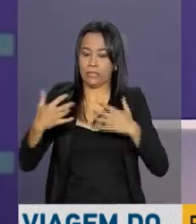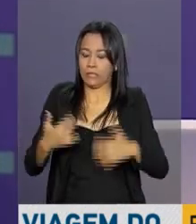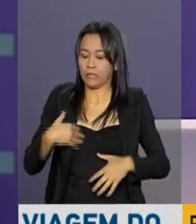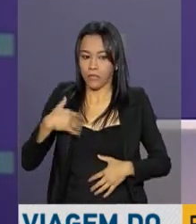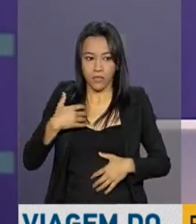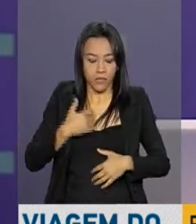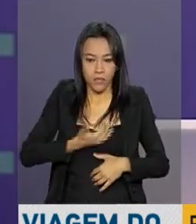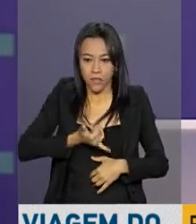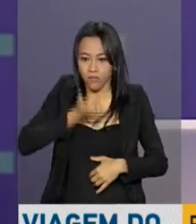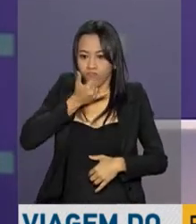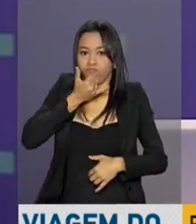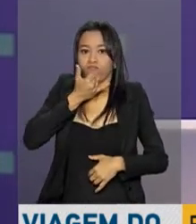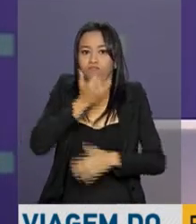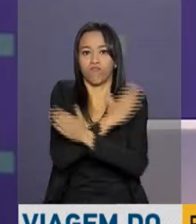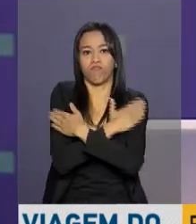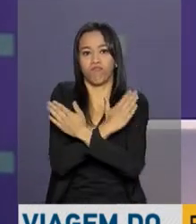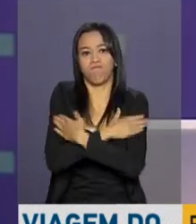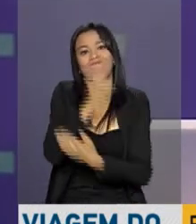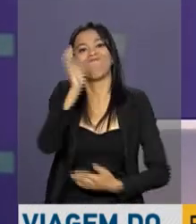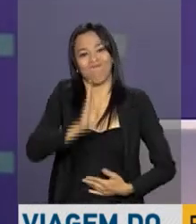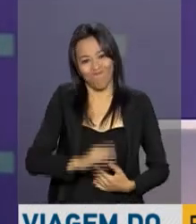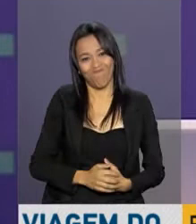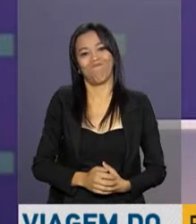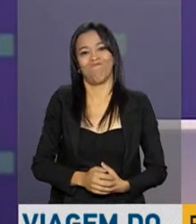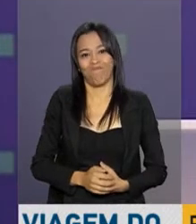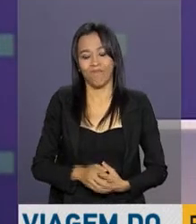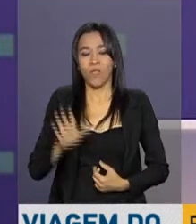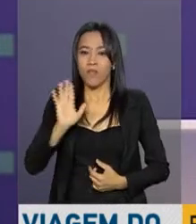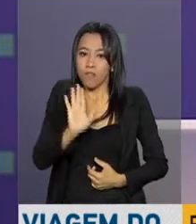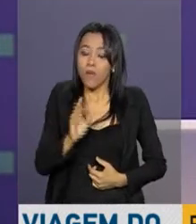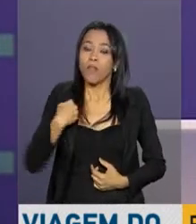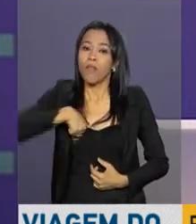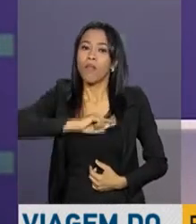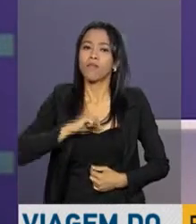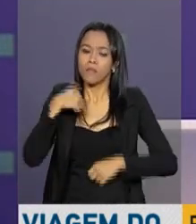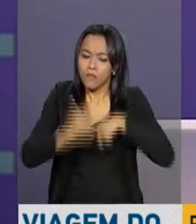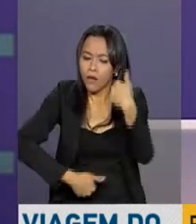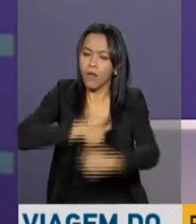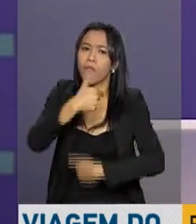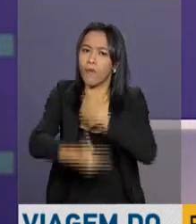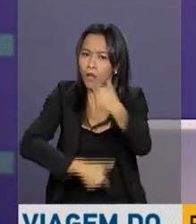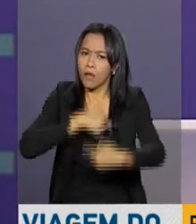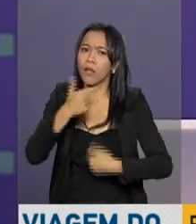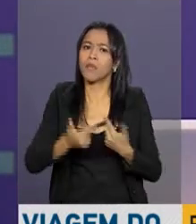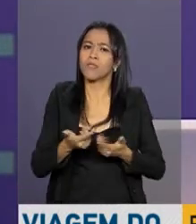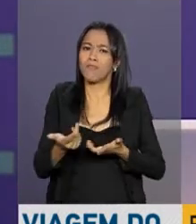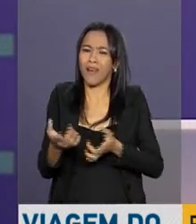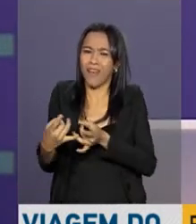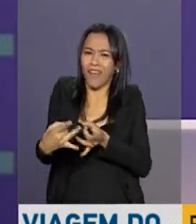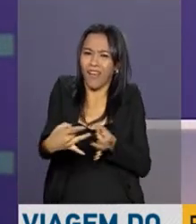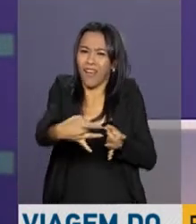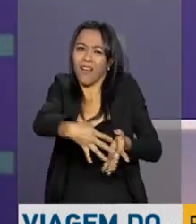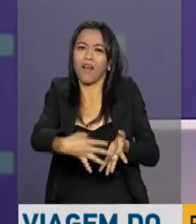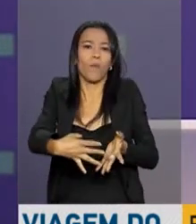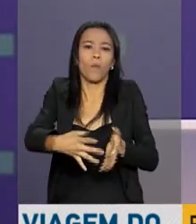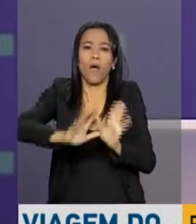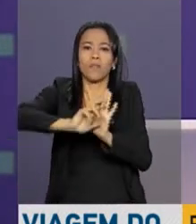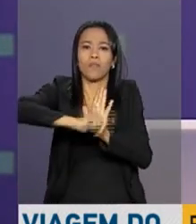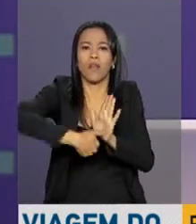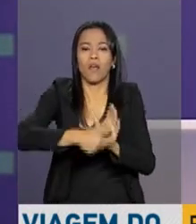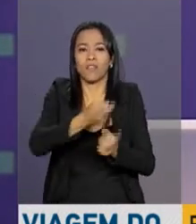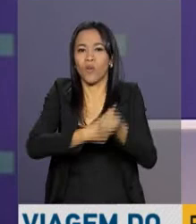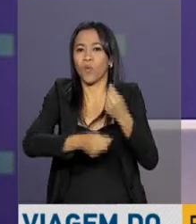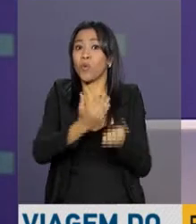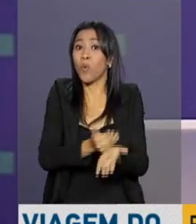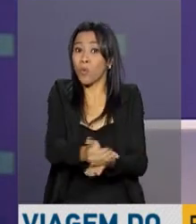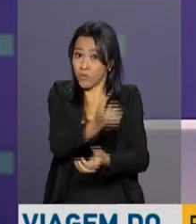no país, o fato é que nós trabalhamos para sair de uma recessão que se dava em meados do